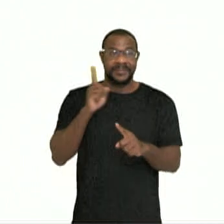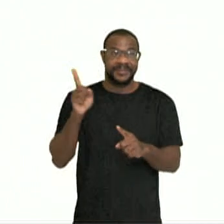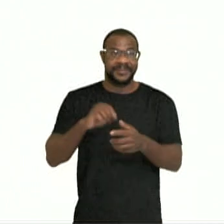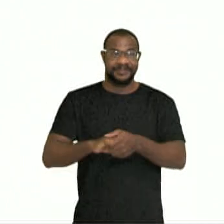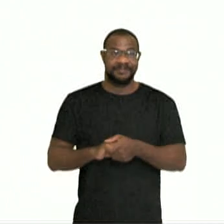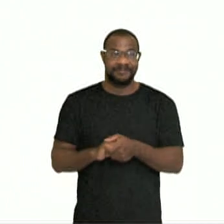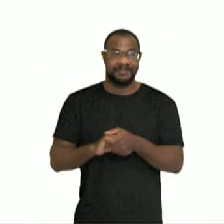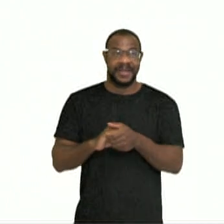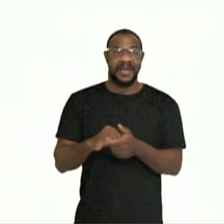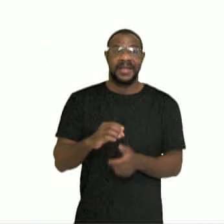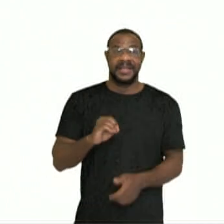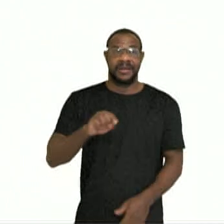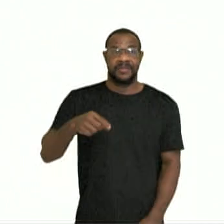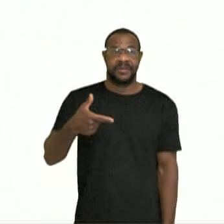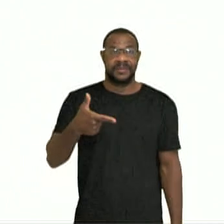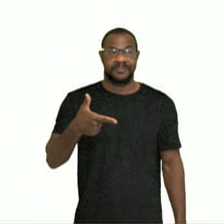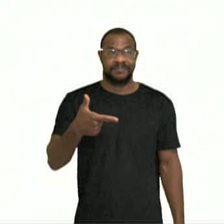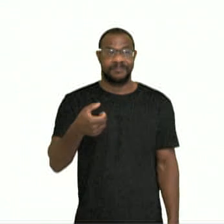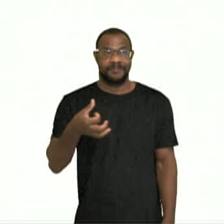deu